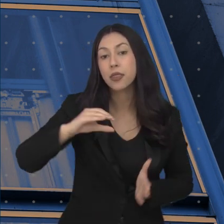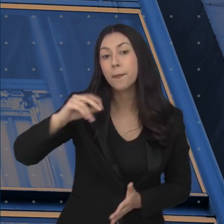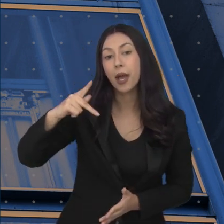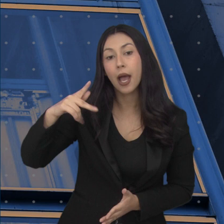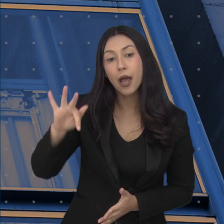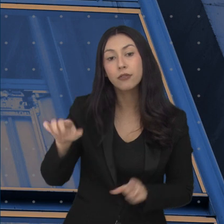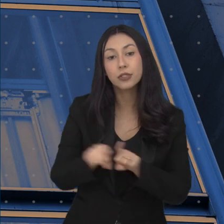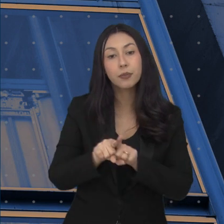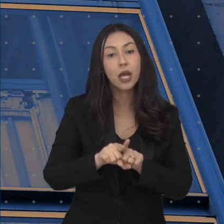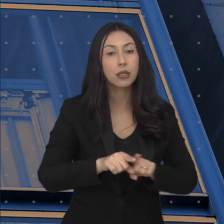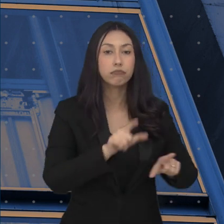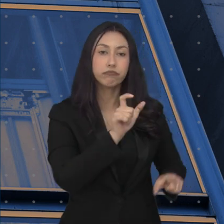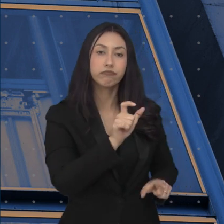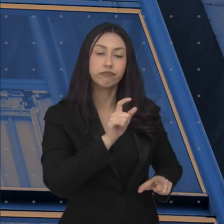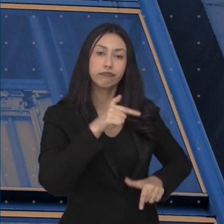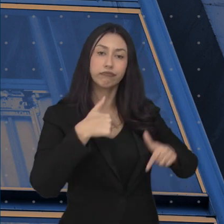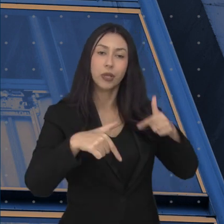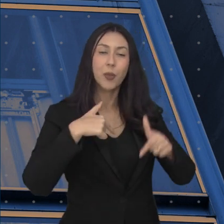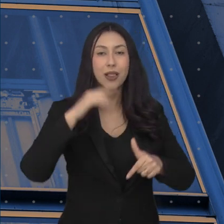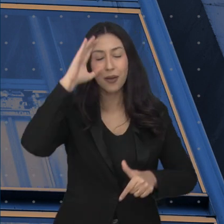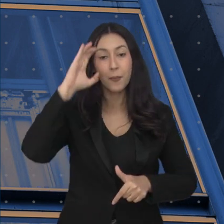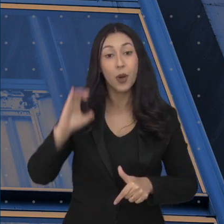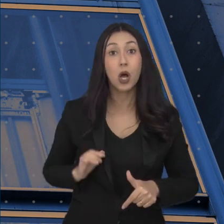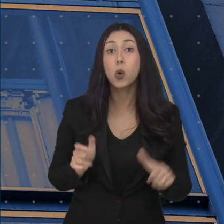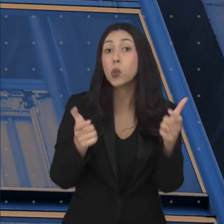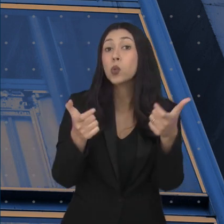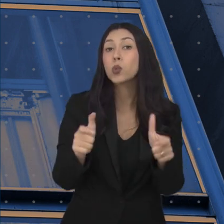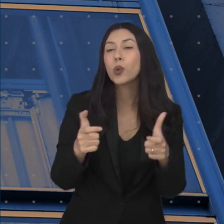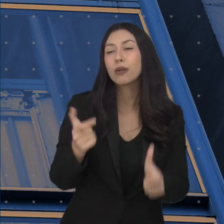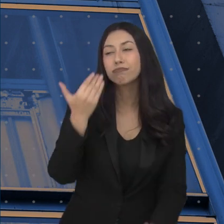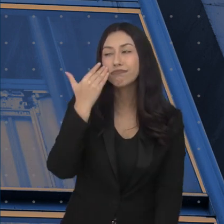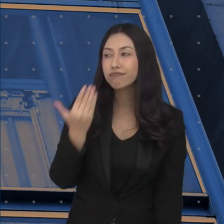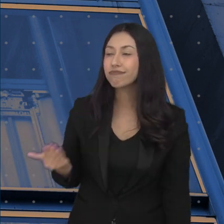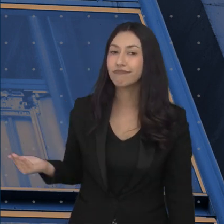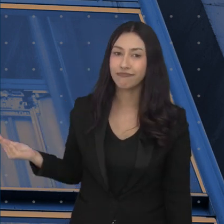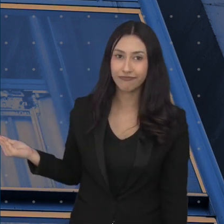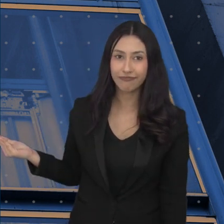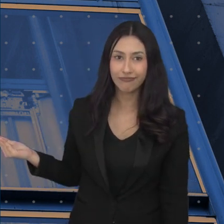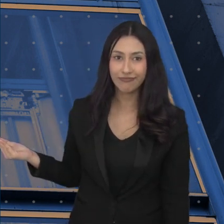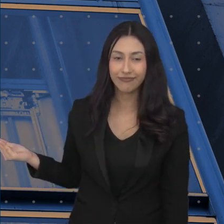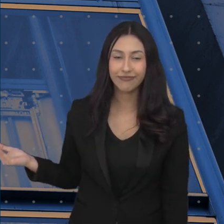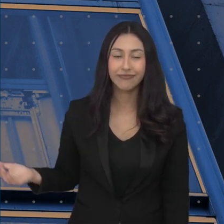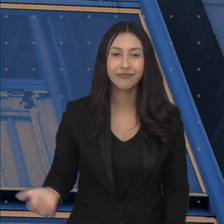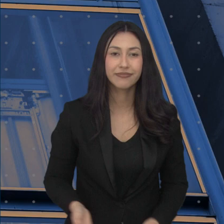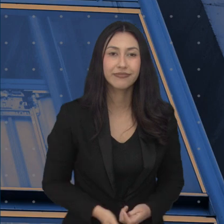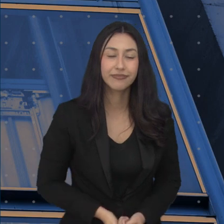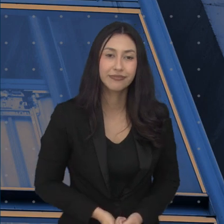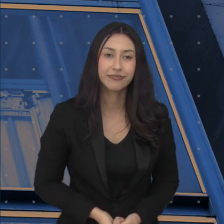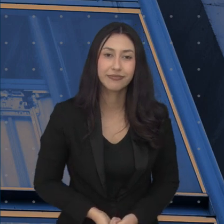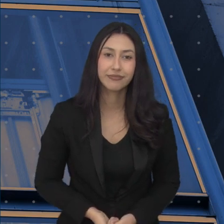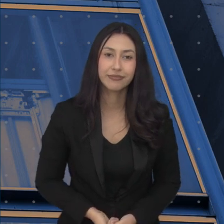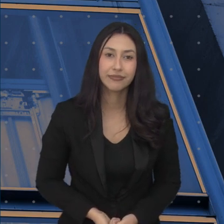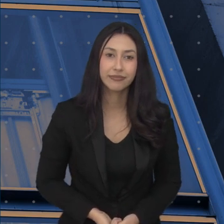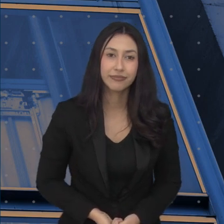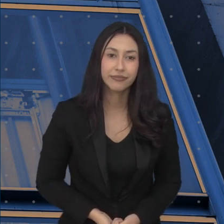de trabalho e o cartão cidadão. O PAT fica na Praça Afonso Pena, número 175, no